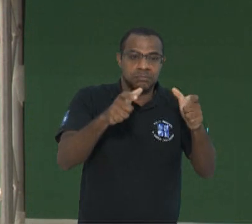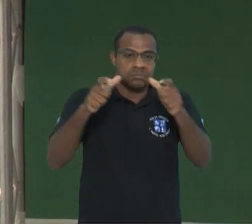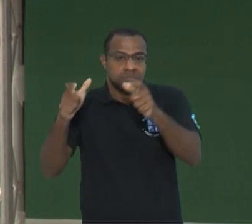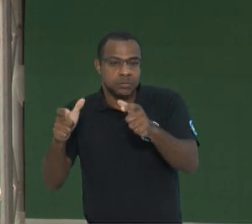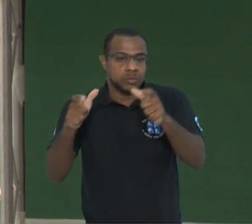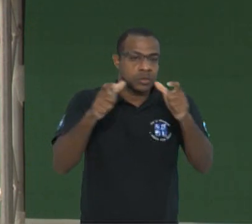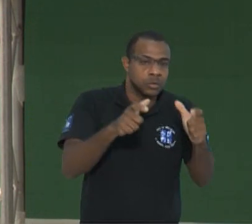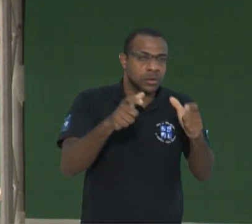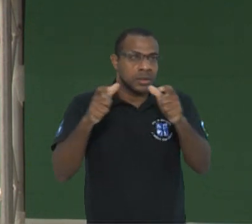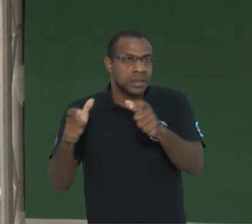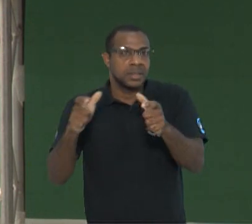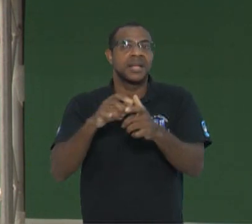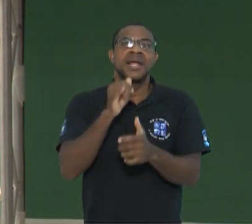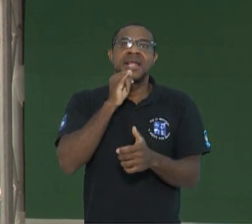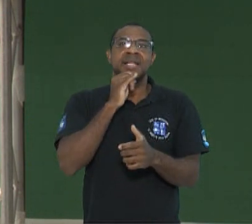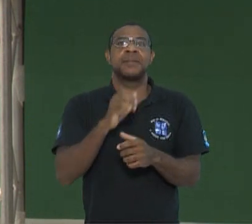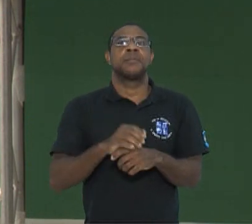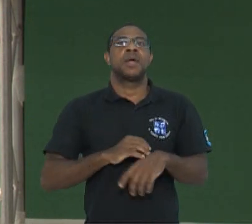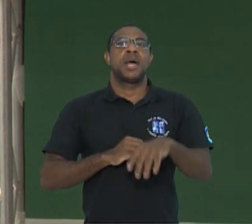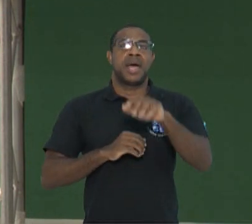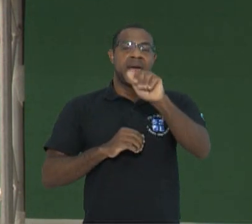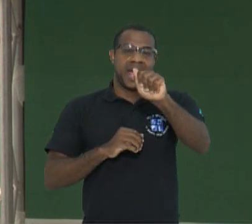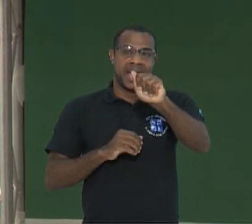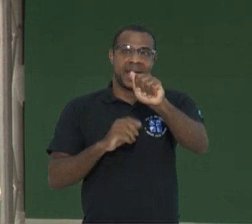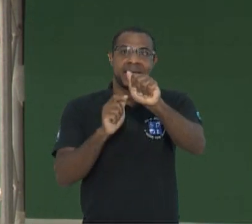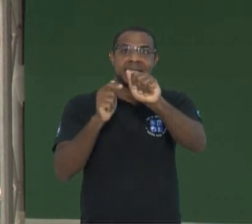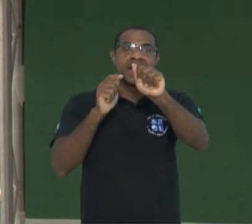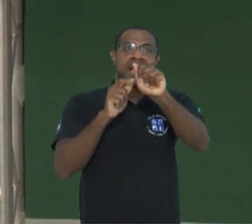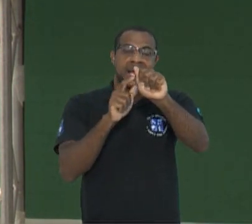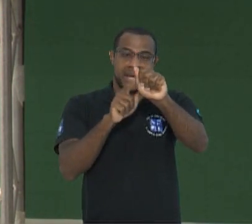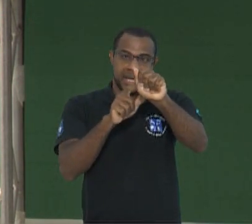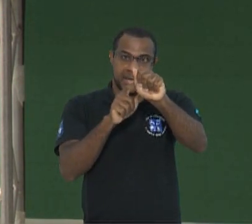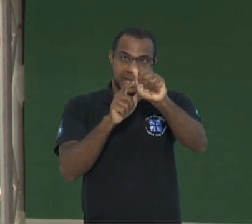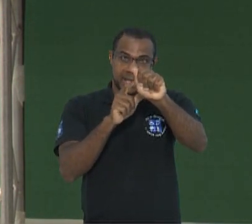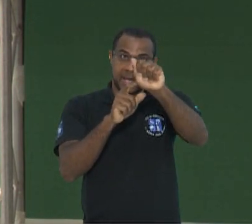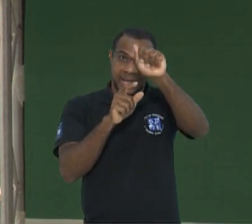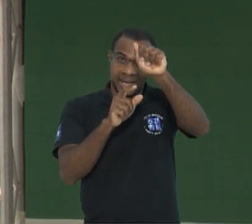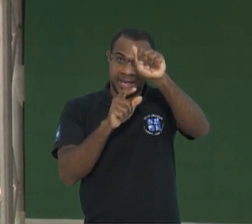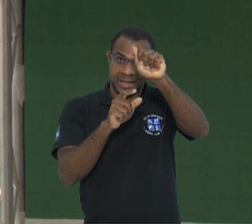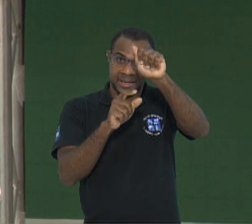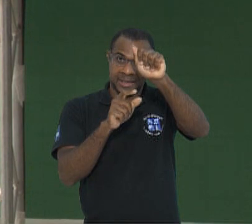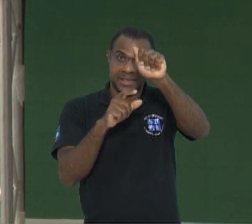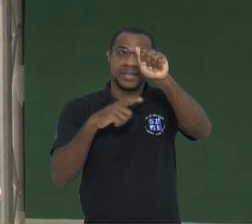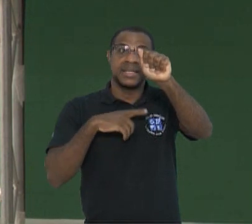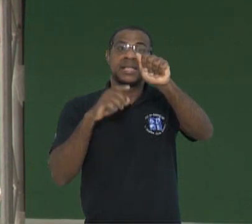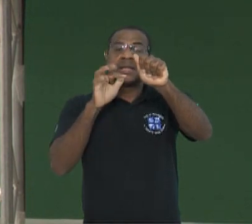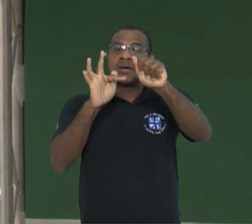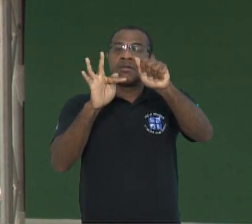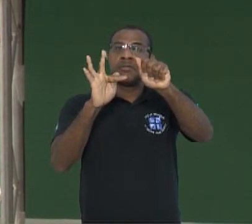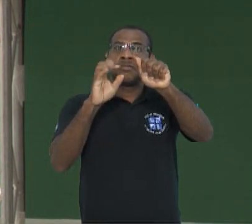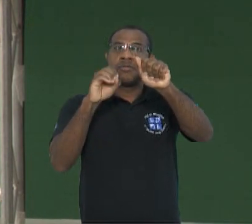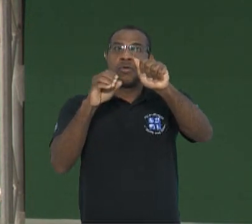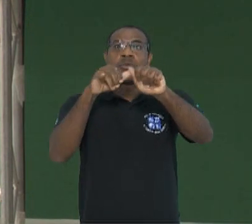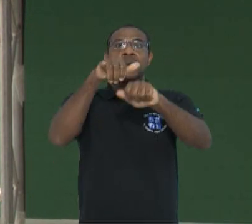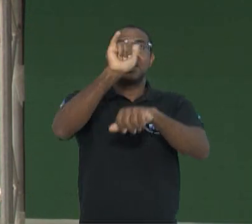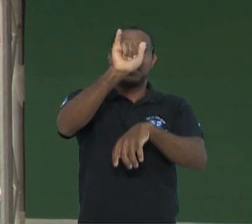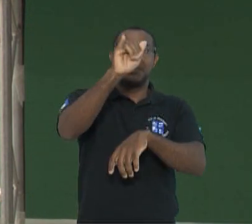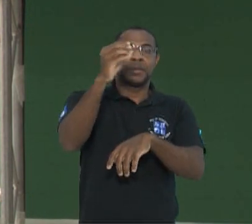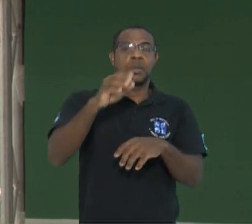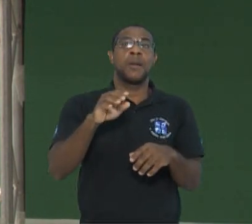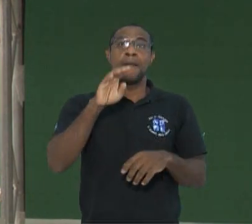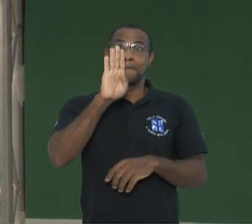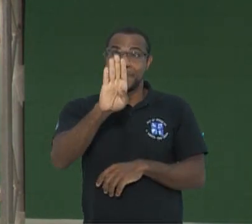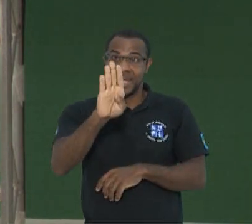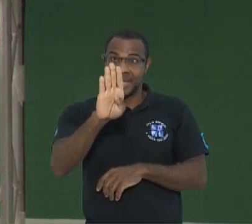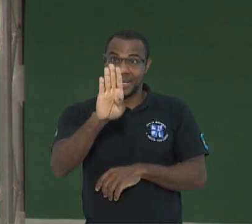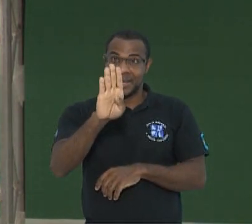cima, quando os focos estão sobre o eixo y. B em cima, quando os focos estão sobre o eixo x,